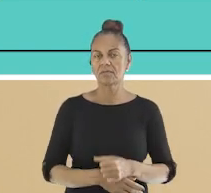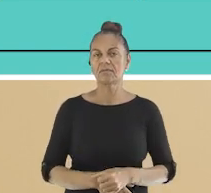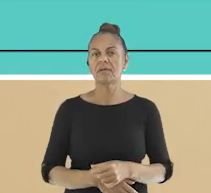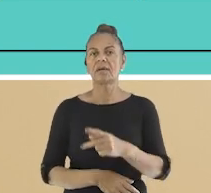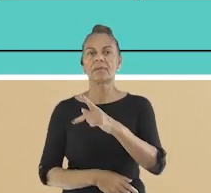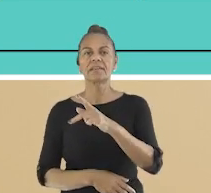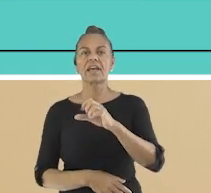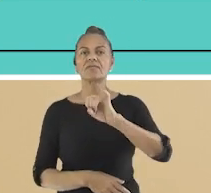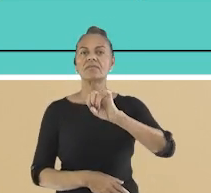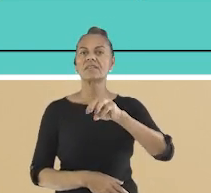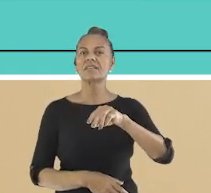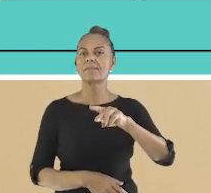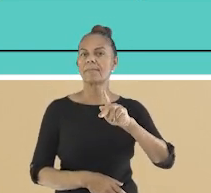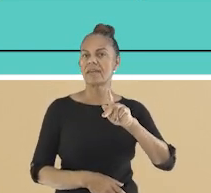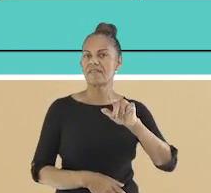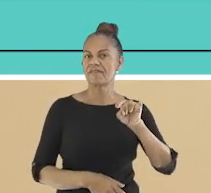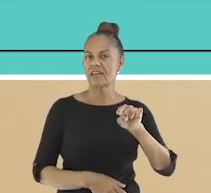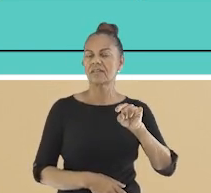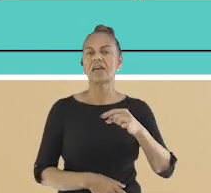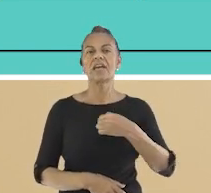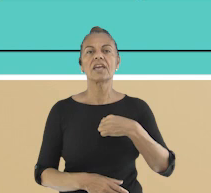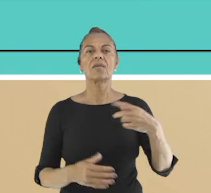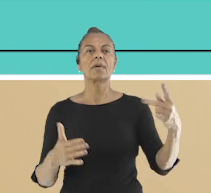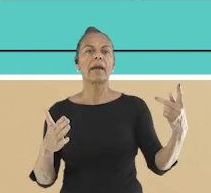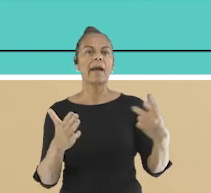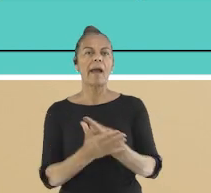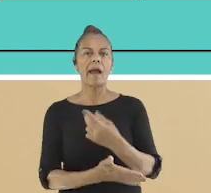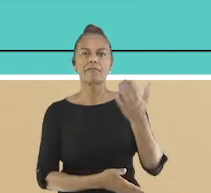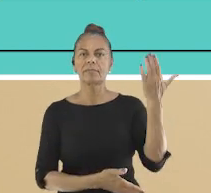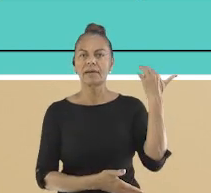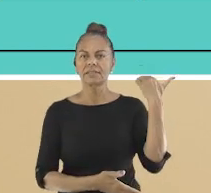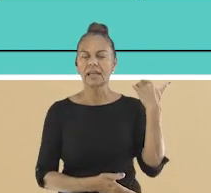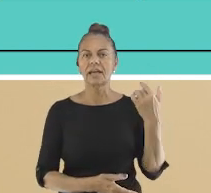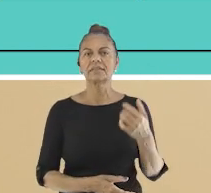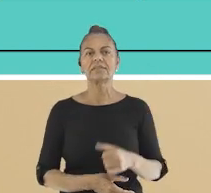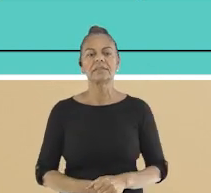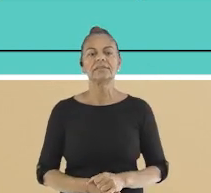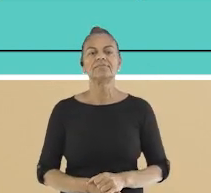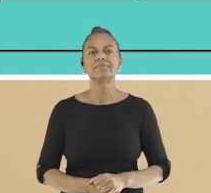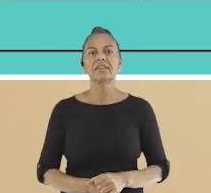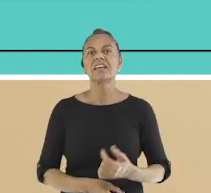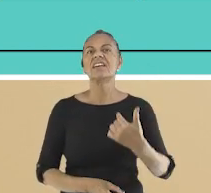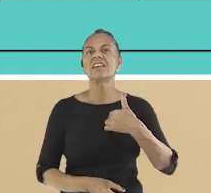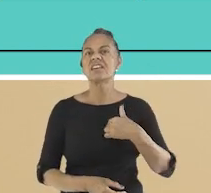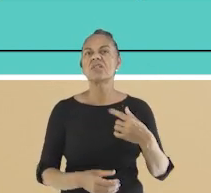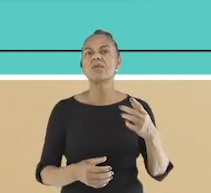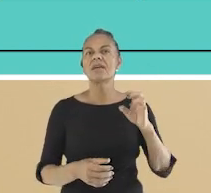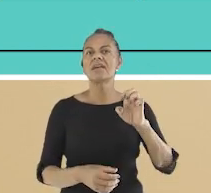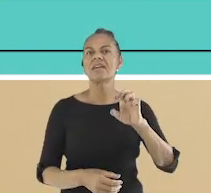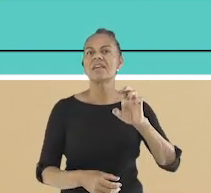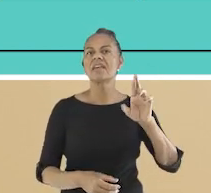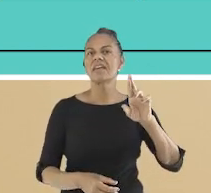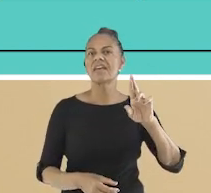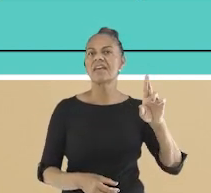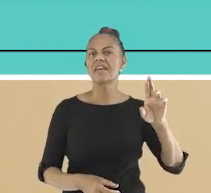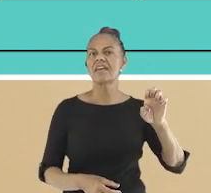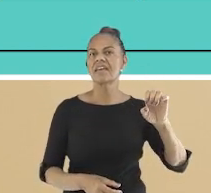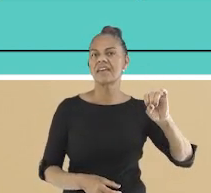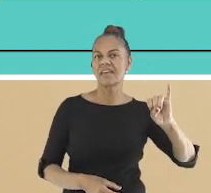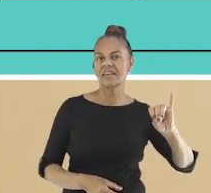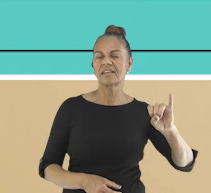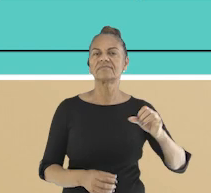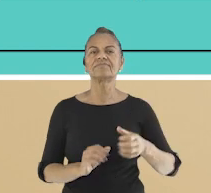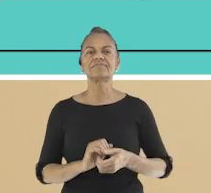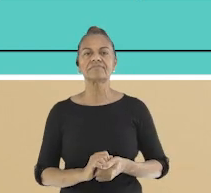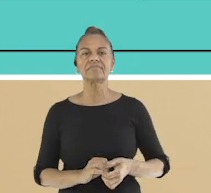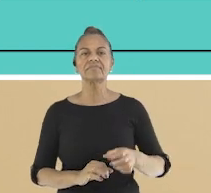eu erro. Pretérito imperfeito, eu errava. Pretérito perfeito, eu errei. Pretérito mais